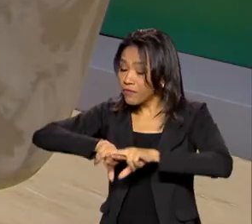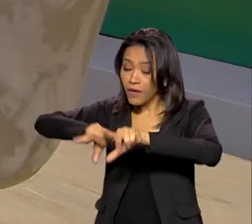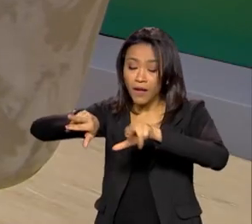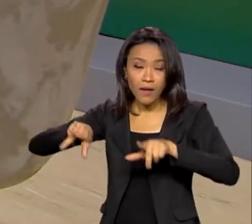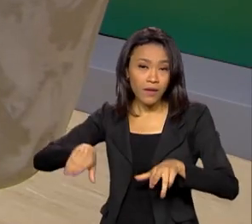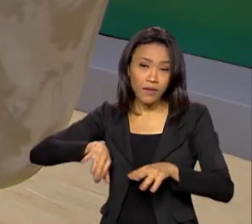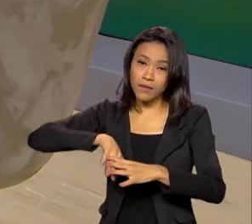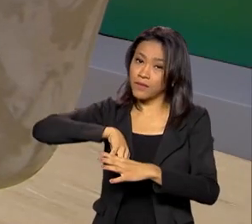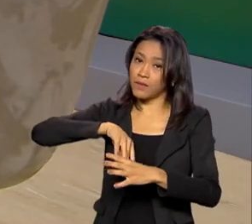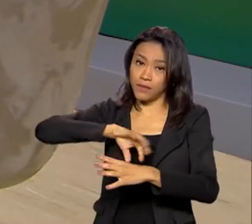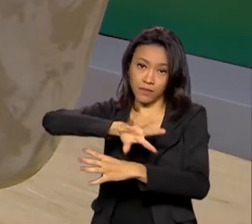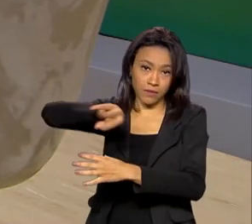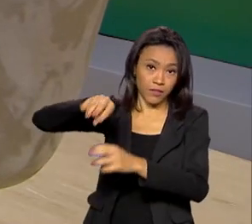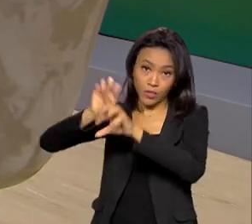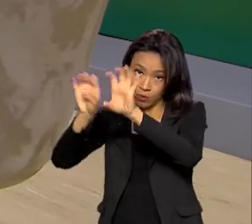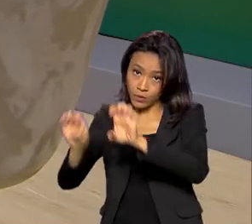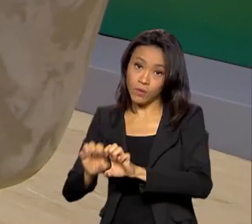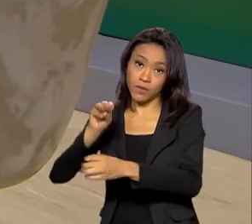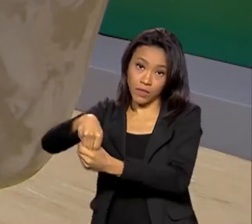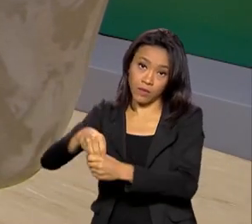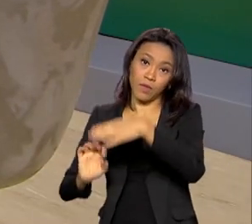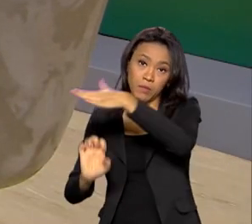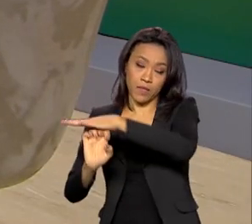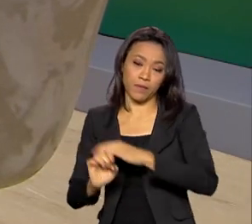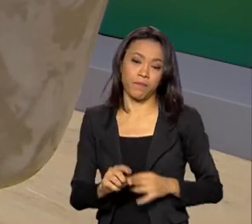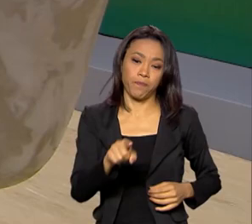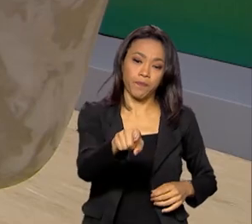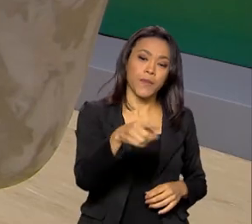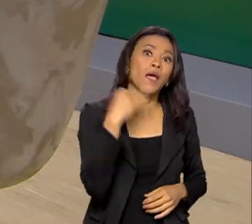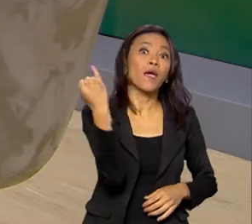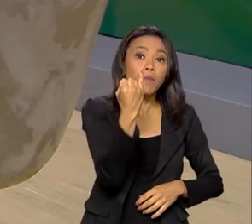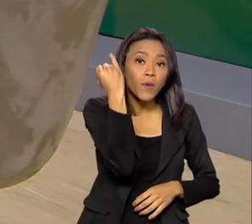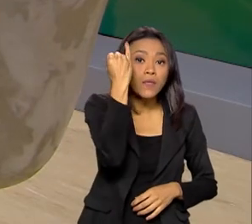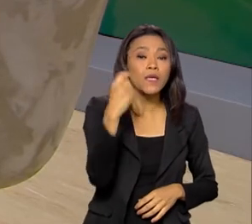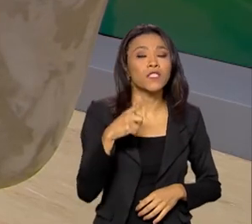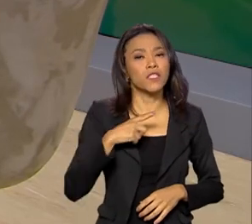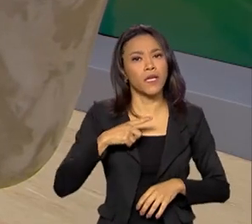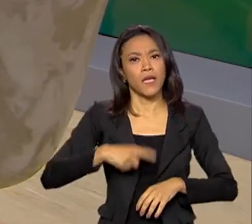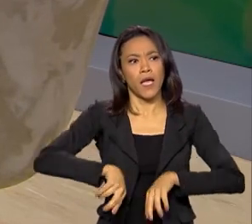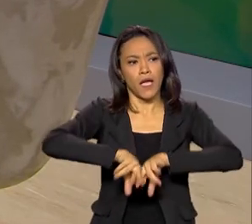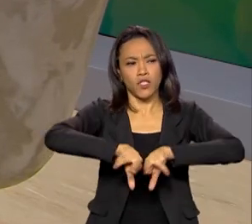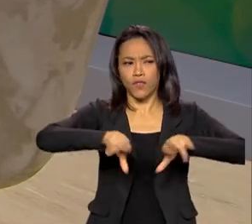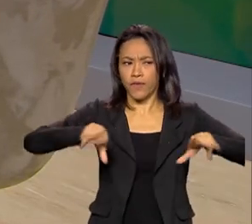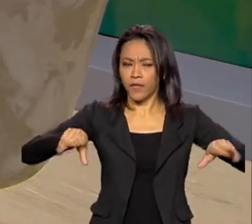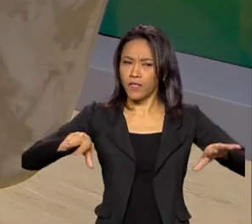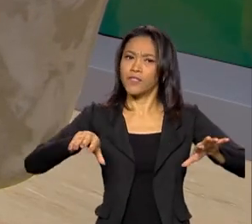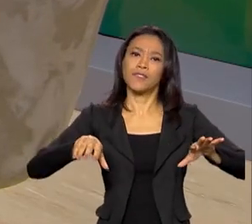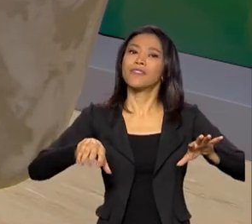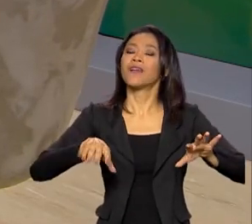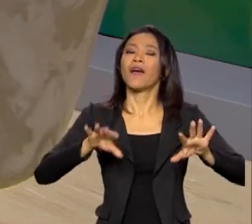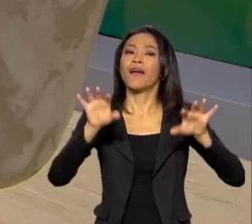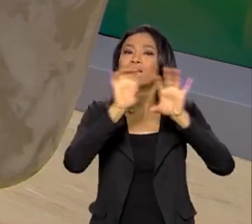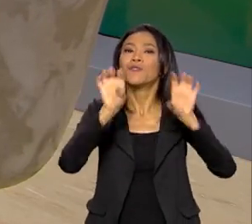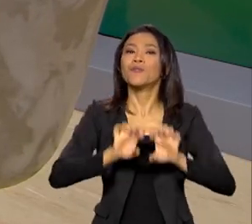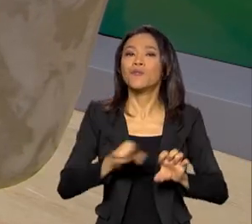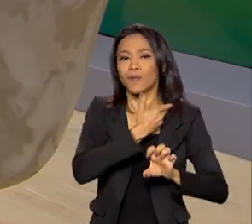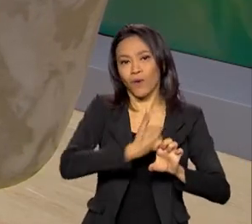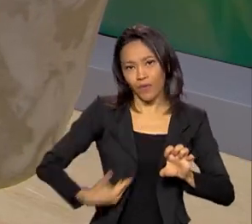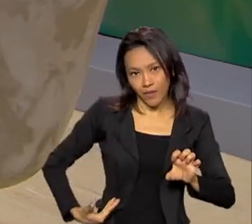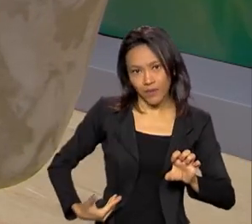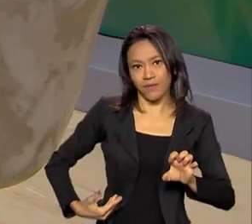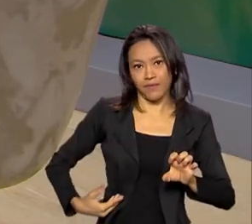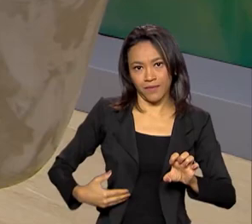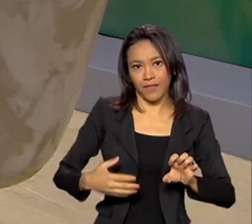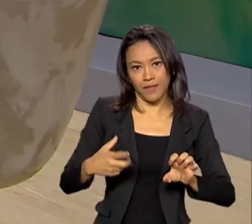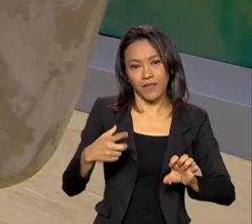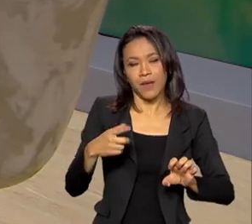Agora, sempre existe uma sinergia entre as diferentes estruturas de qualquer governo. A gente falou aqui, por